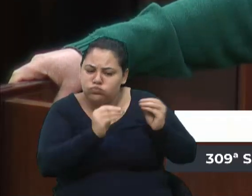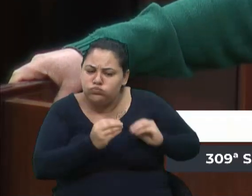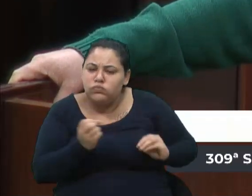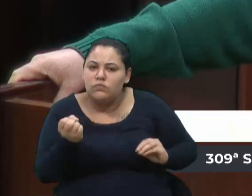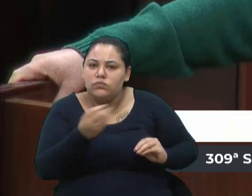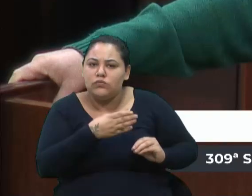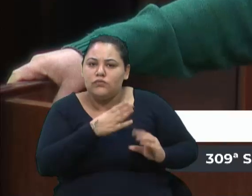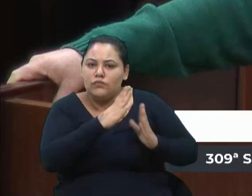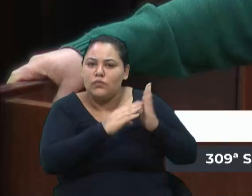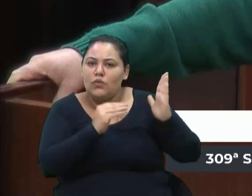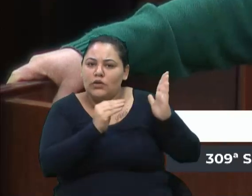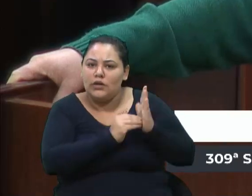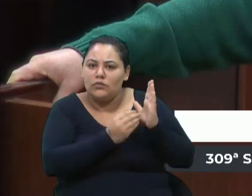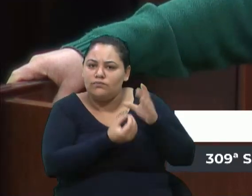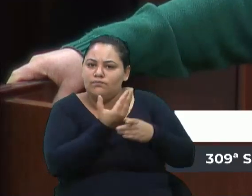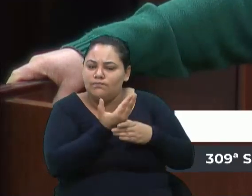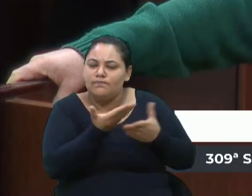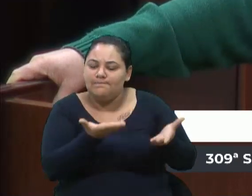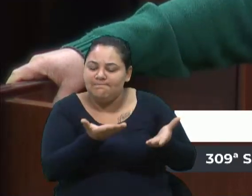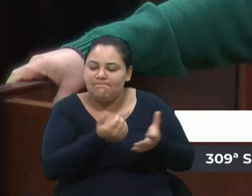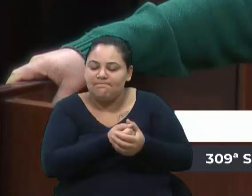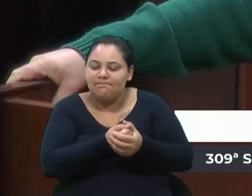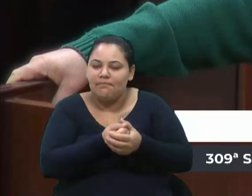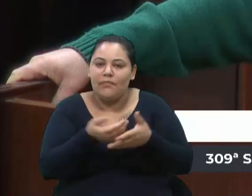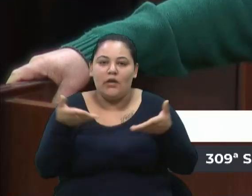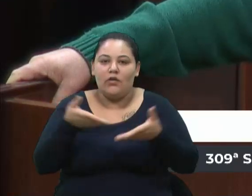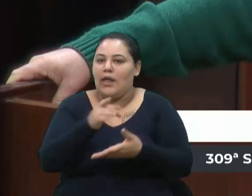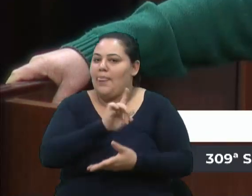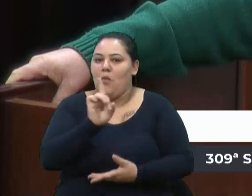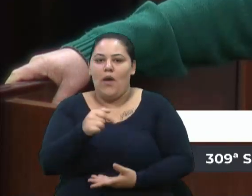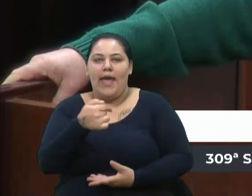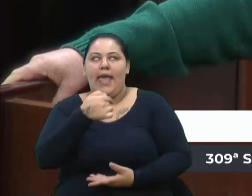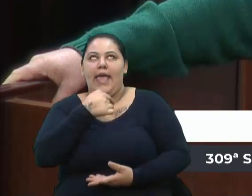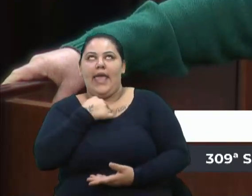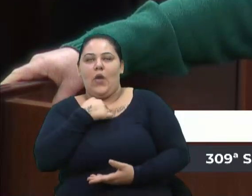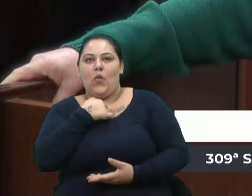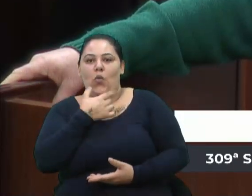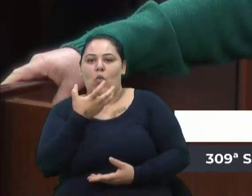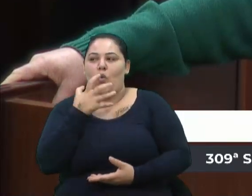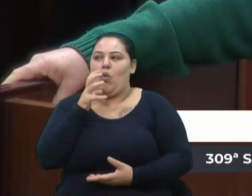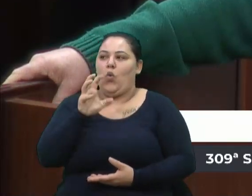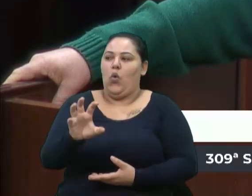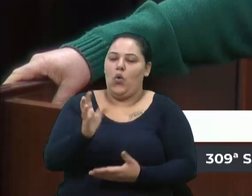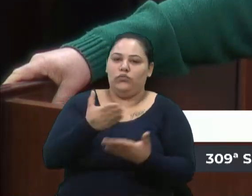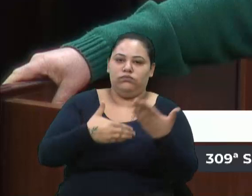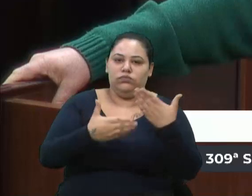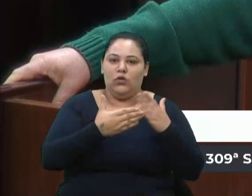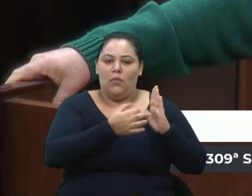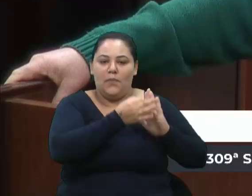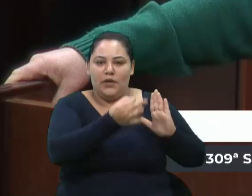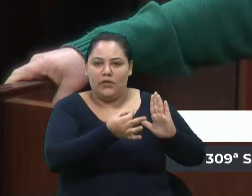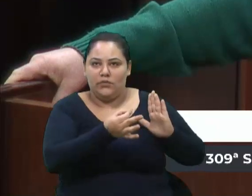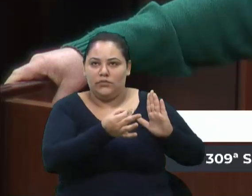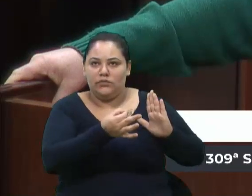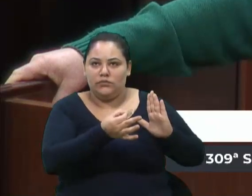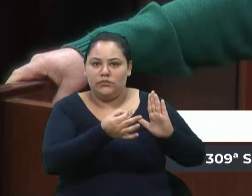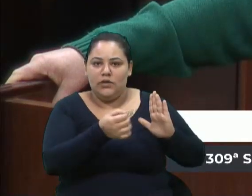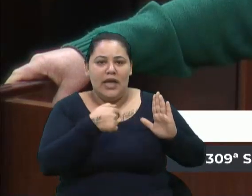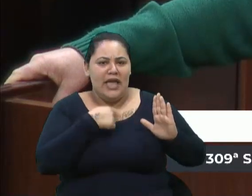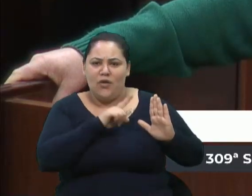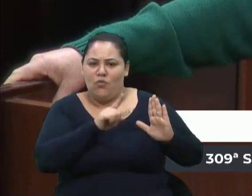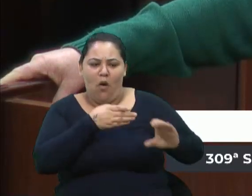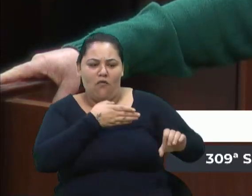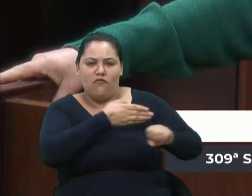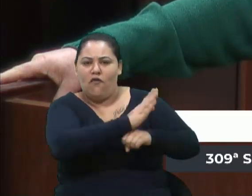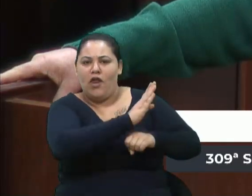concessão agora não é que eu esteja contrário é tudo volta a dizer que eu não sou favorável à Fundação